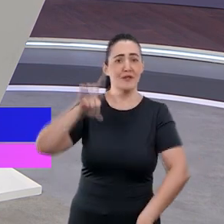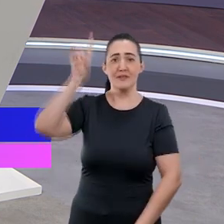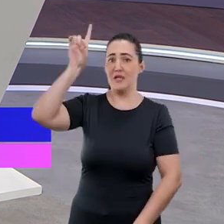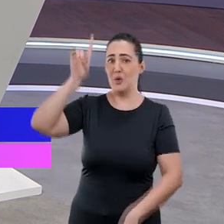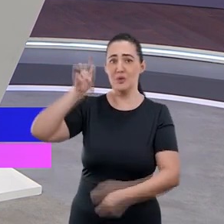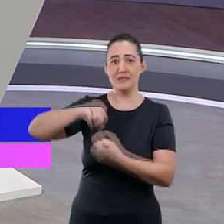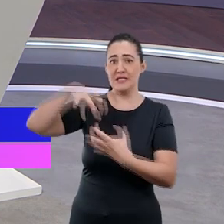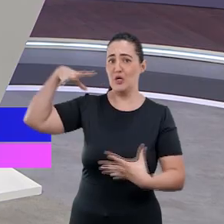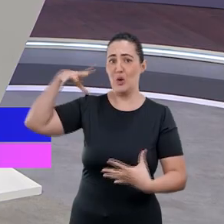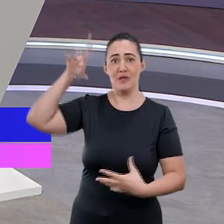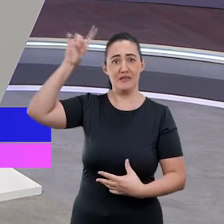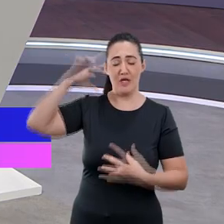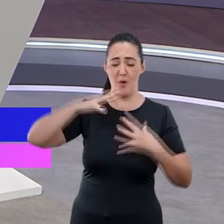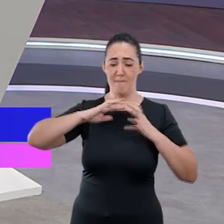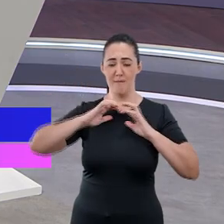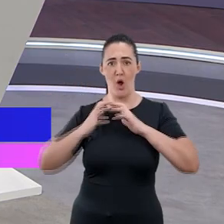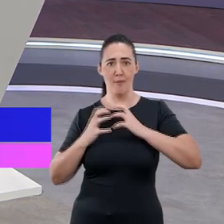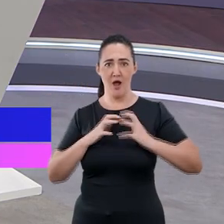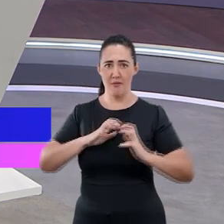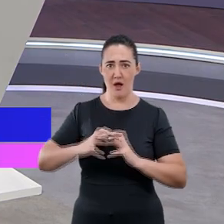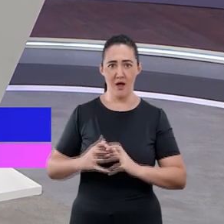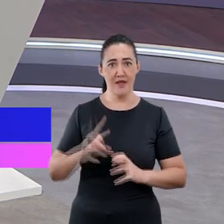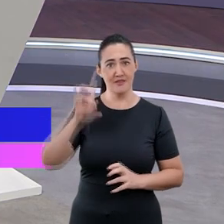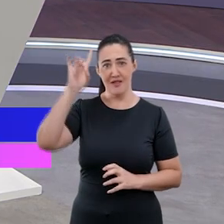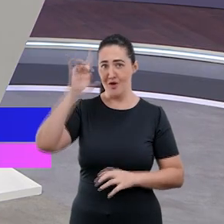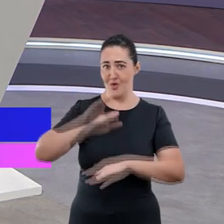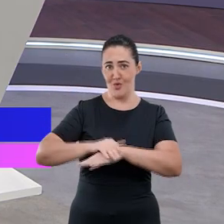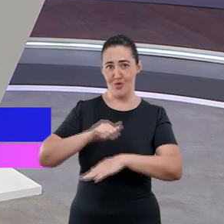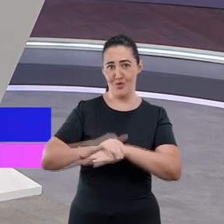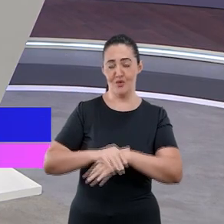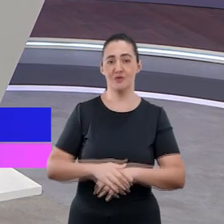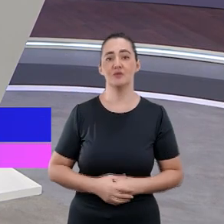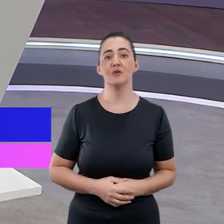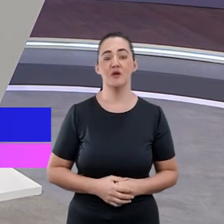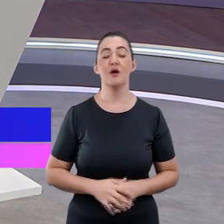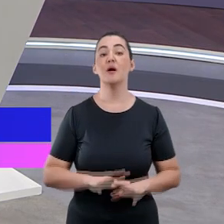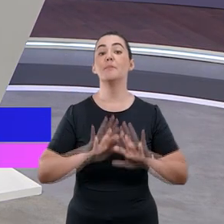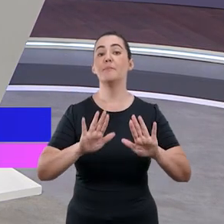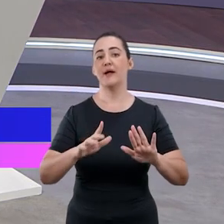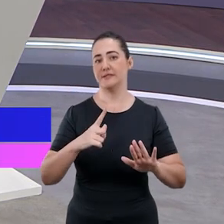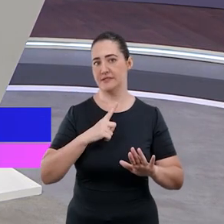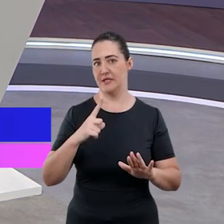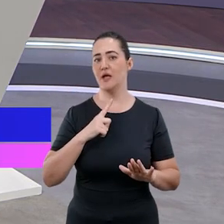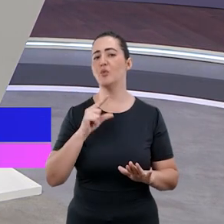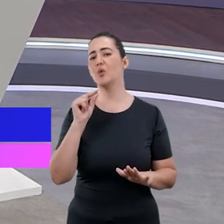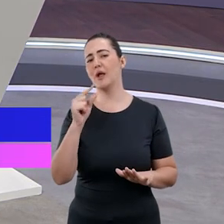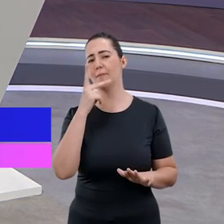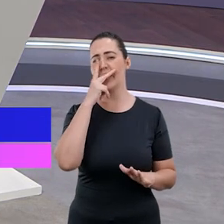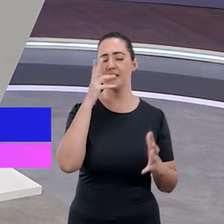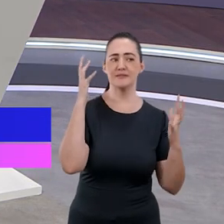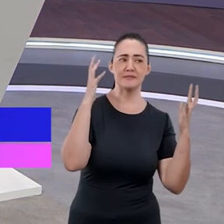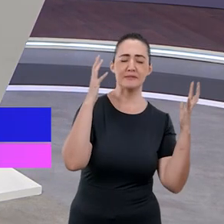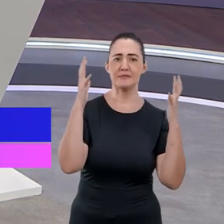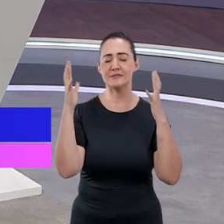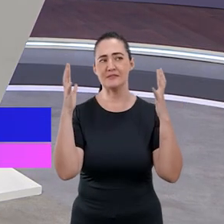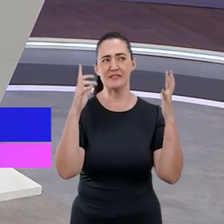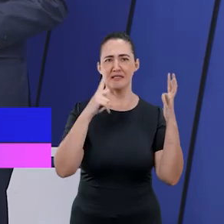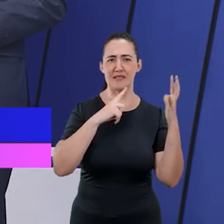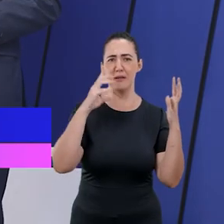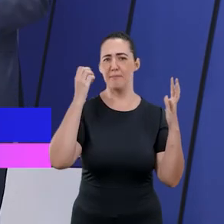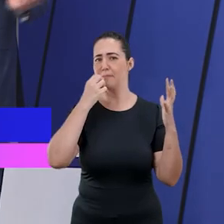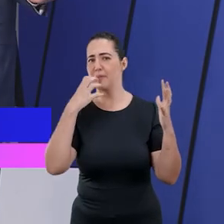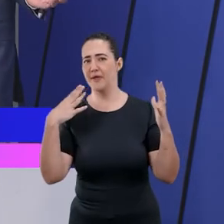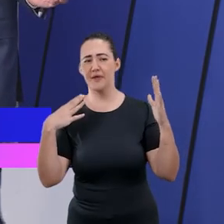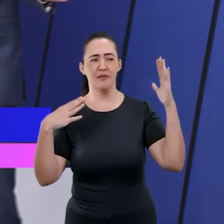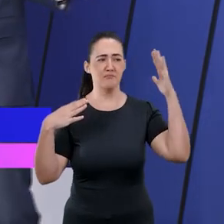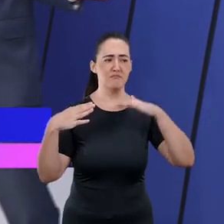criou, Deus nos moldou, Deus nos preparou. Mas ainda temos o dilema. ainda temos uma questão para ser entendida.